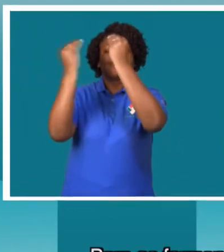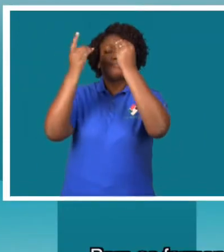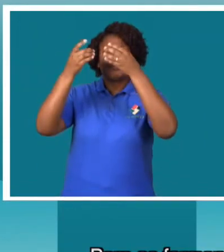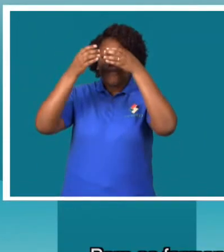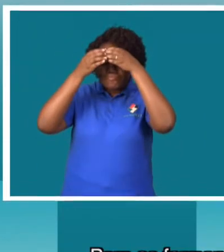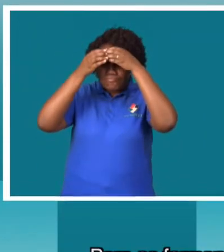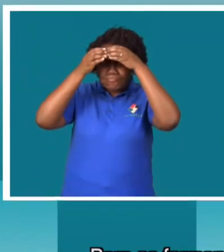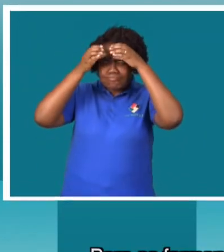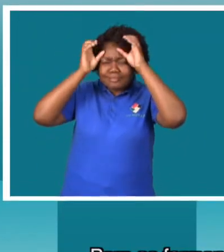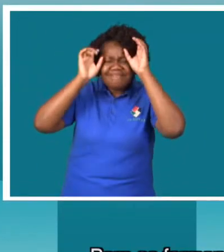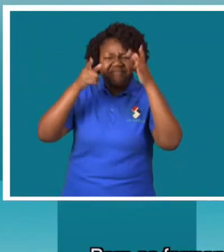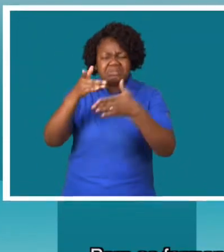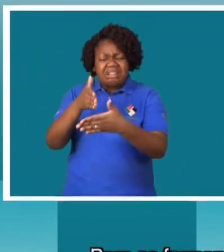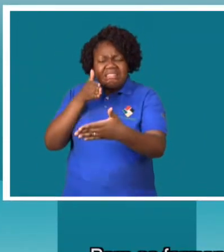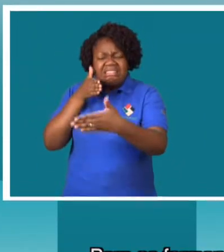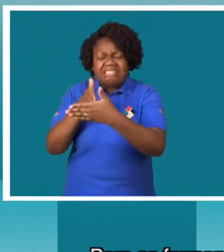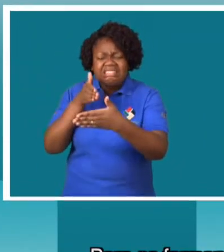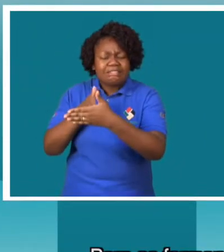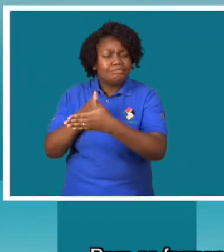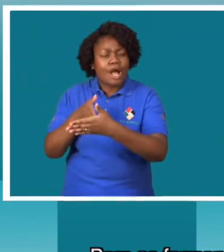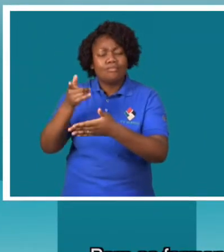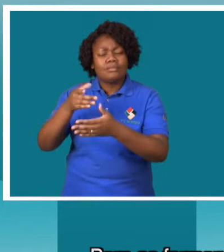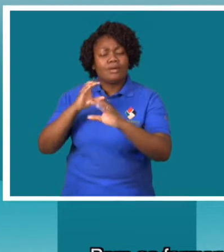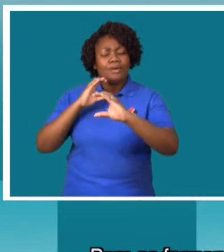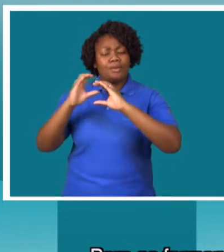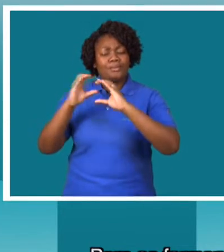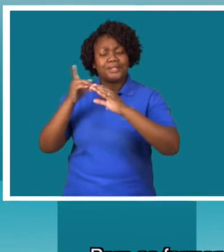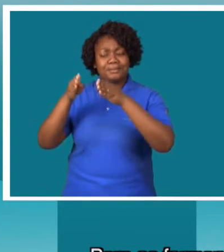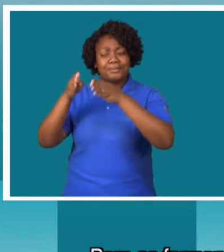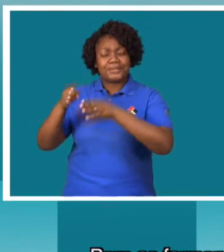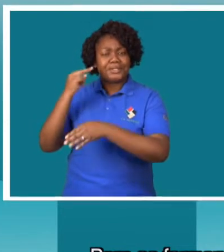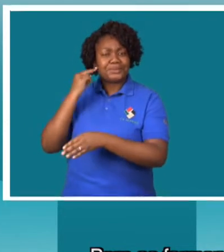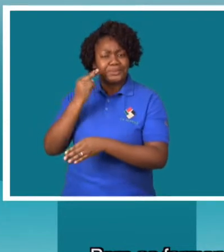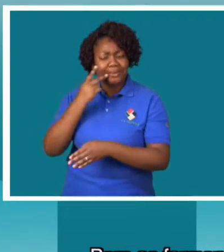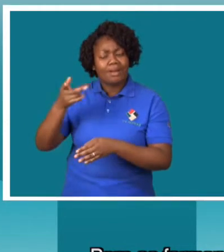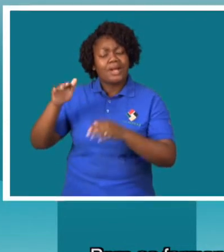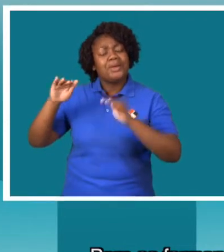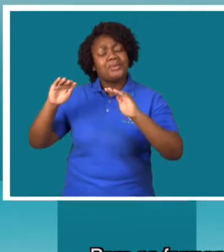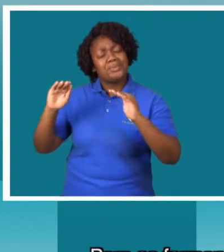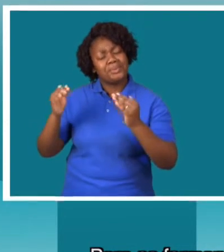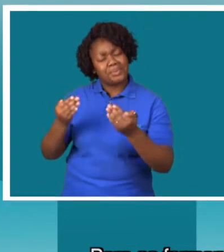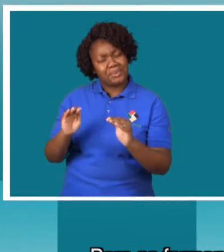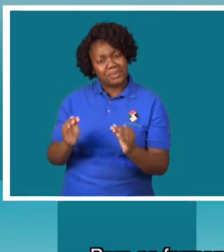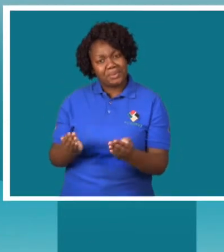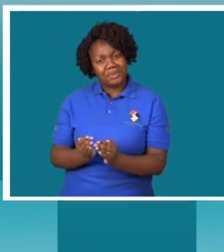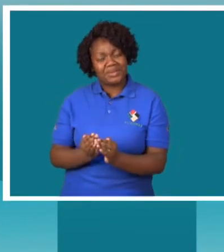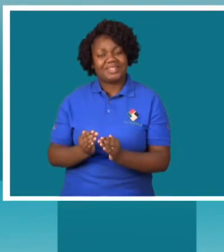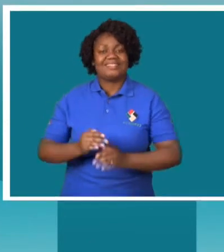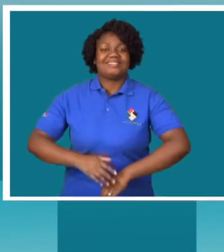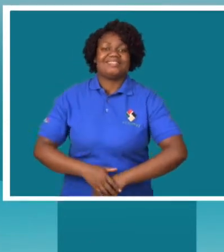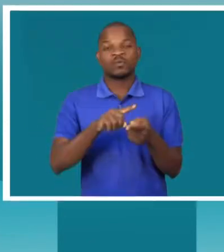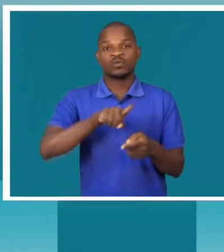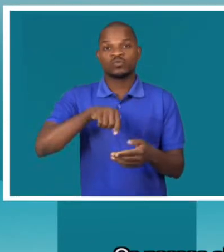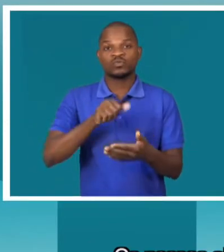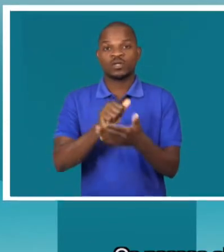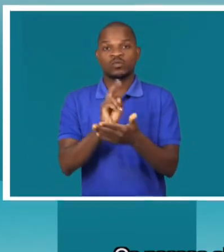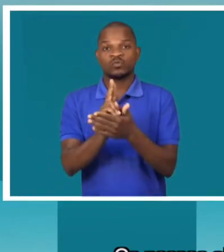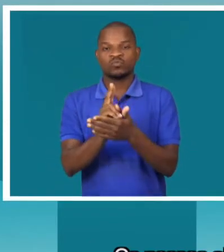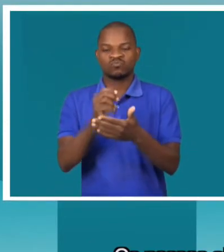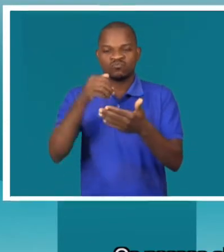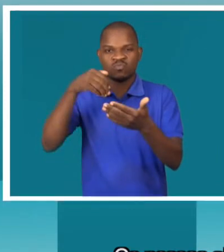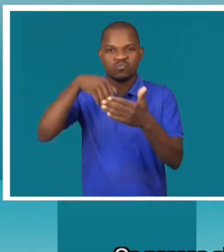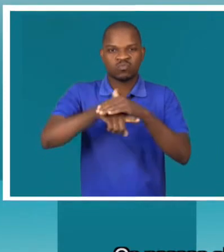Para os formadores, esta capacitação vai reduzir as barreiras de comunicação com pessoas surdas. Os